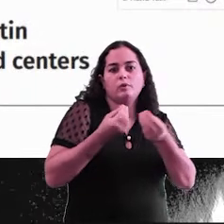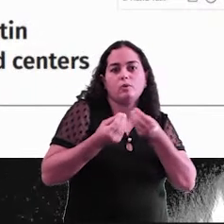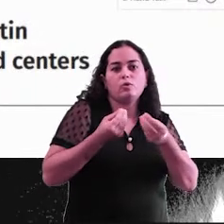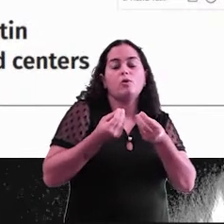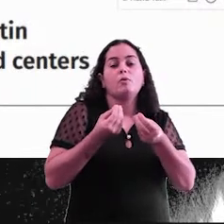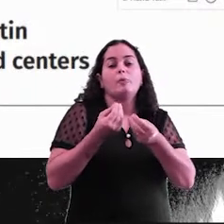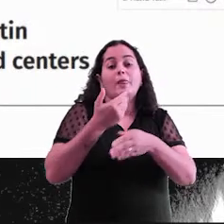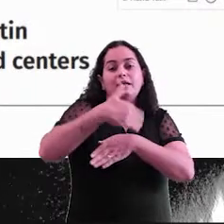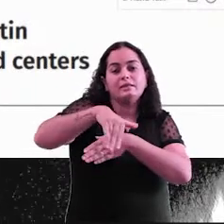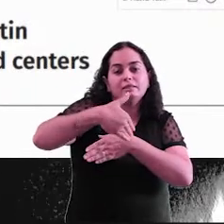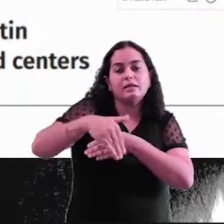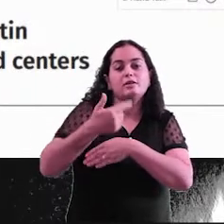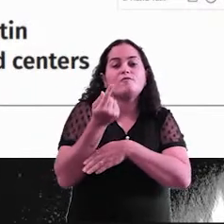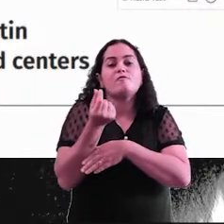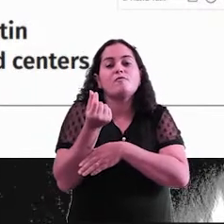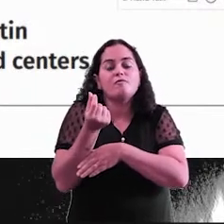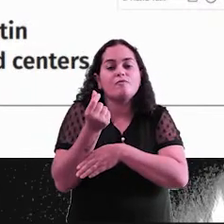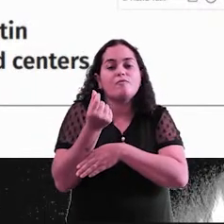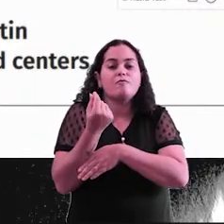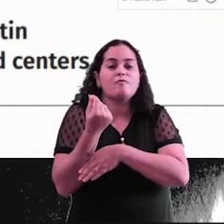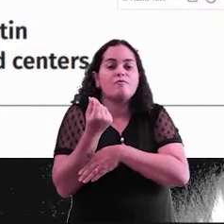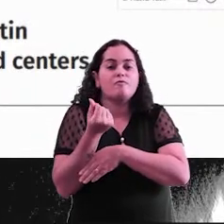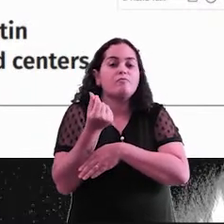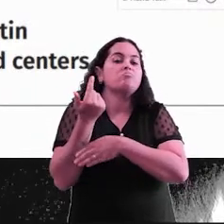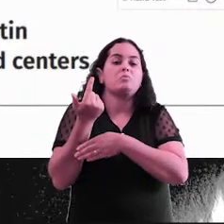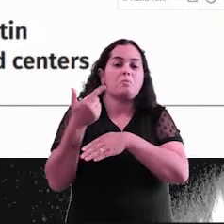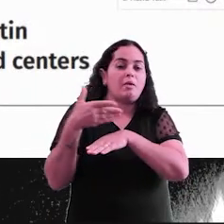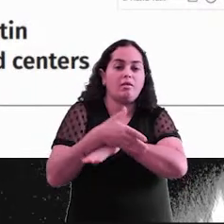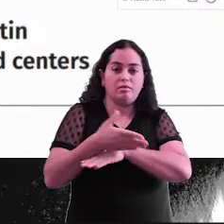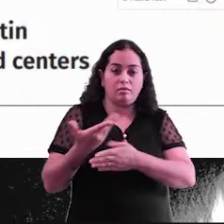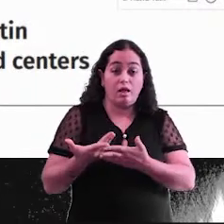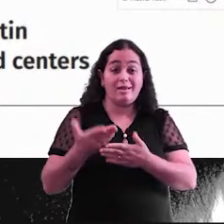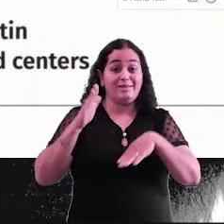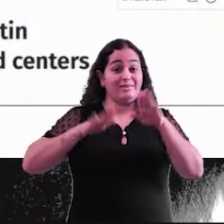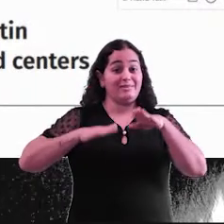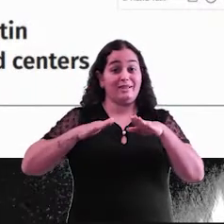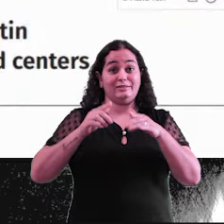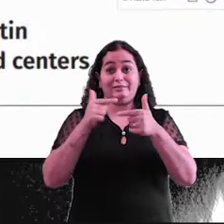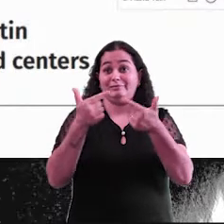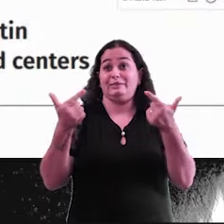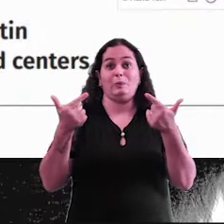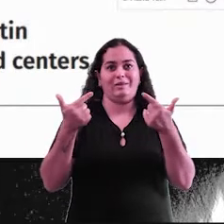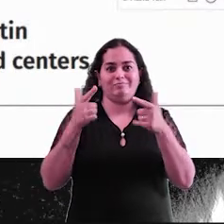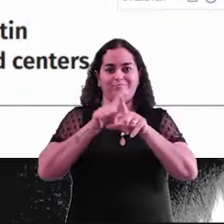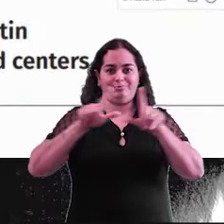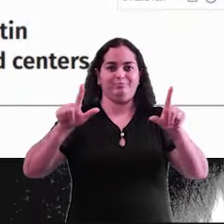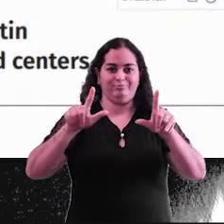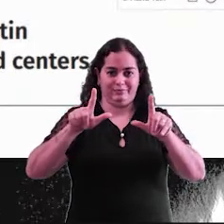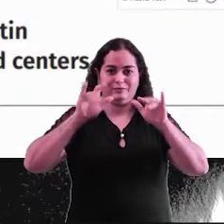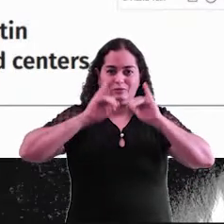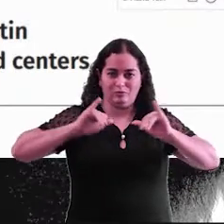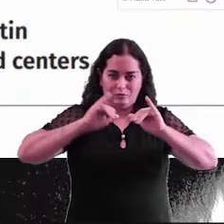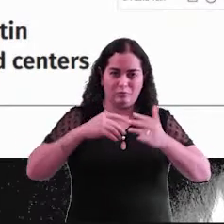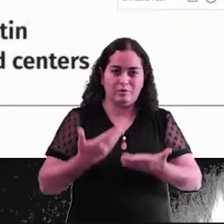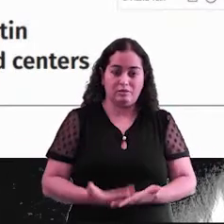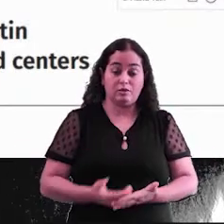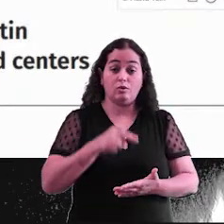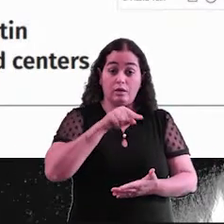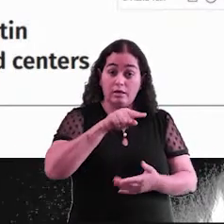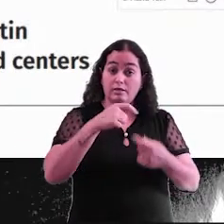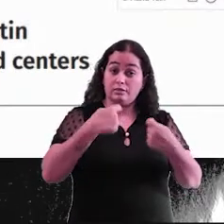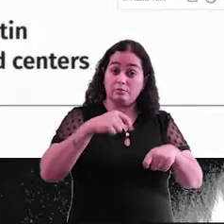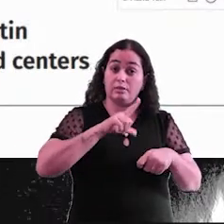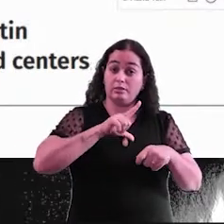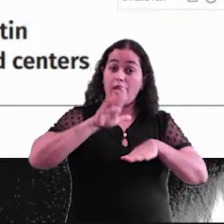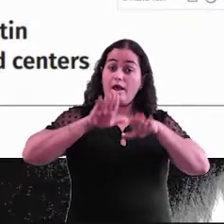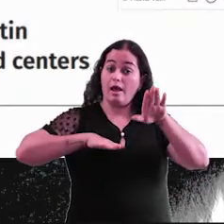para o público visitante. E esse website, ele precisa ter algumas ferramentas de acessibilidade para que permita a população com